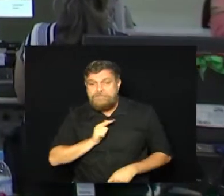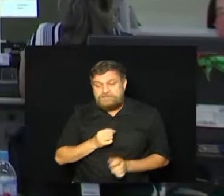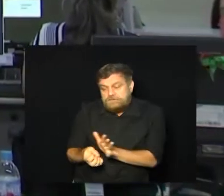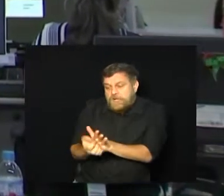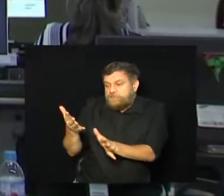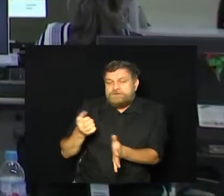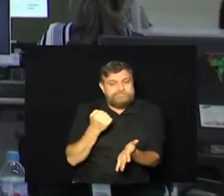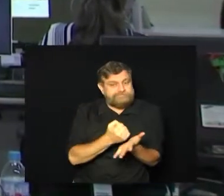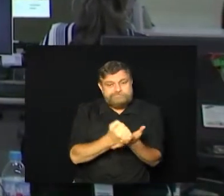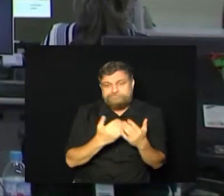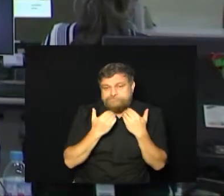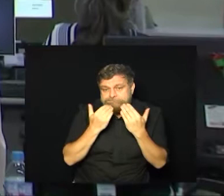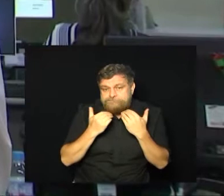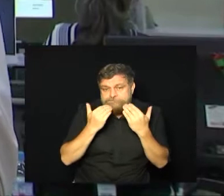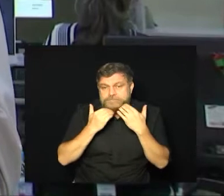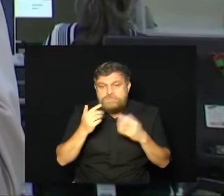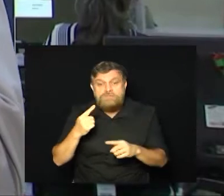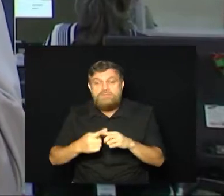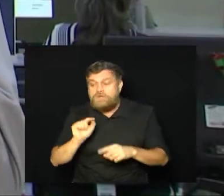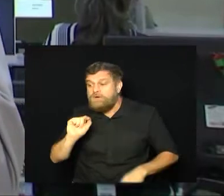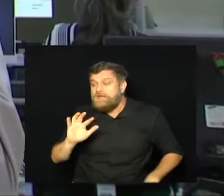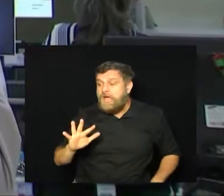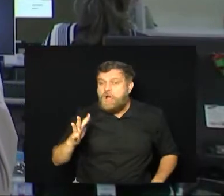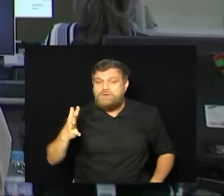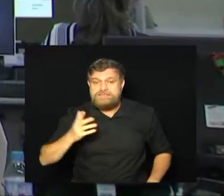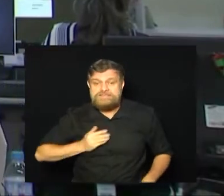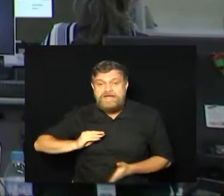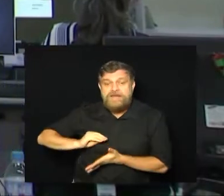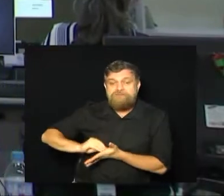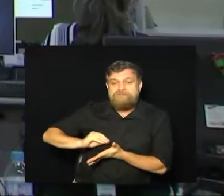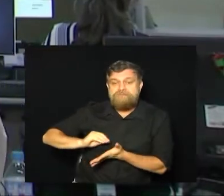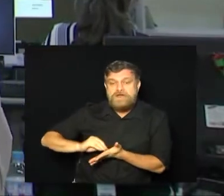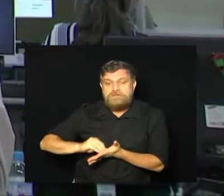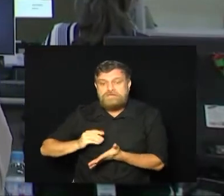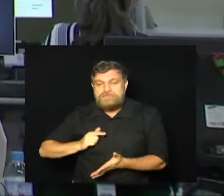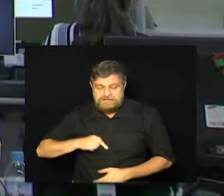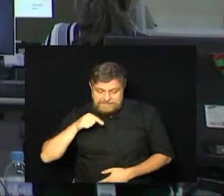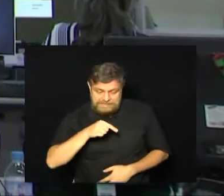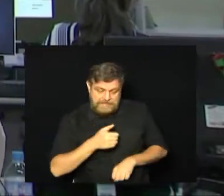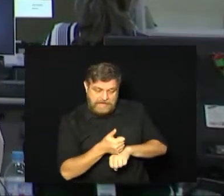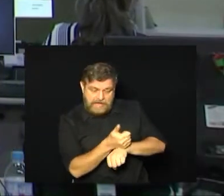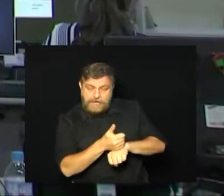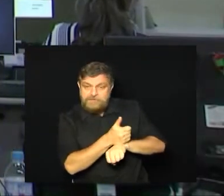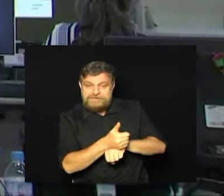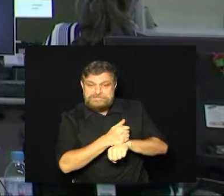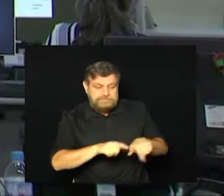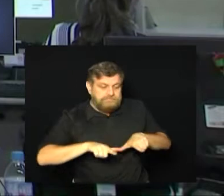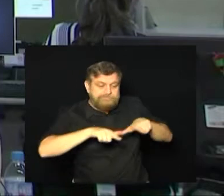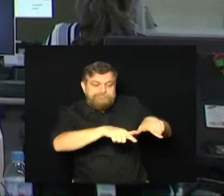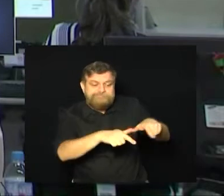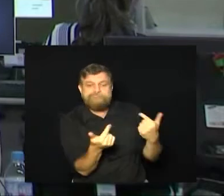sendo admitidas, porque exatamente por causa disso, porque às vezes para aquele emprego específico ela não tem uma